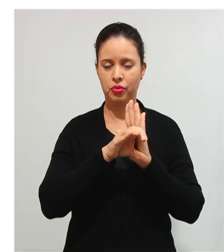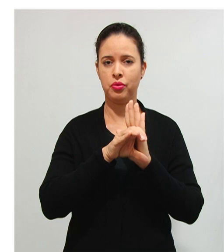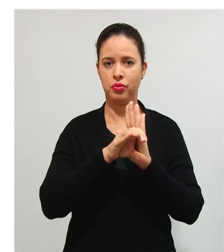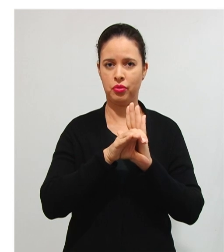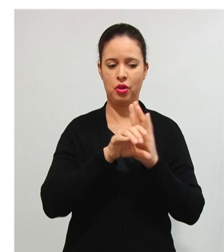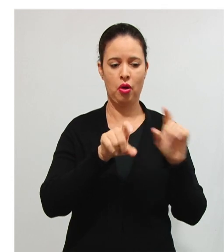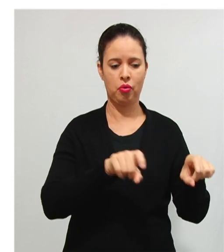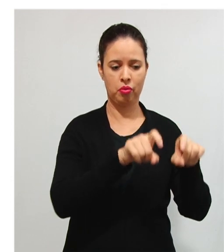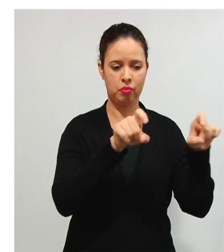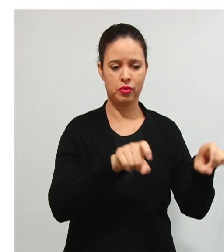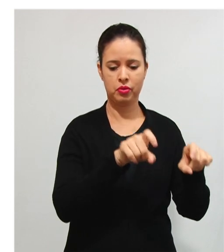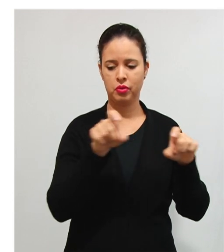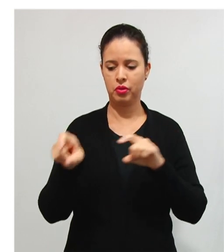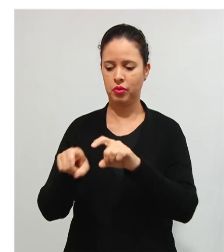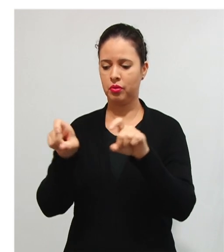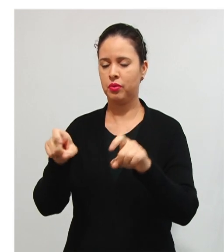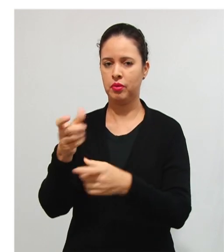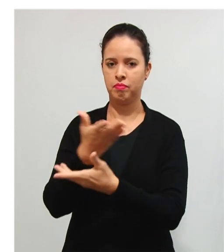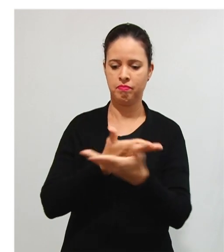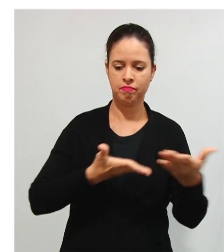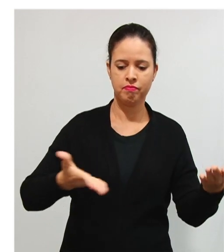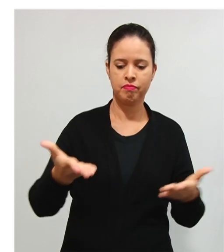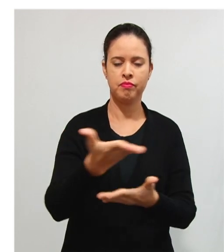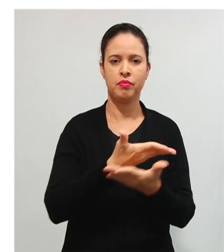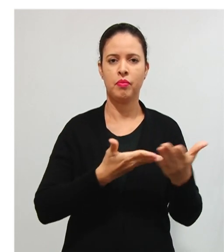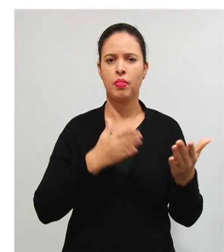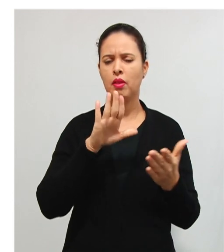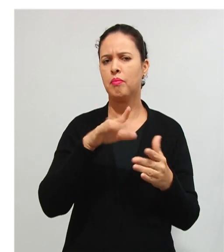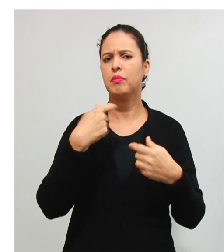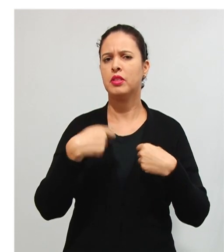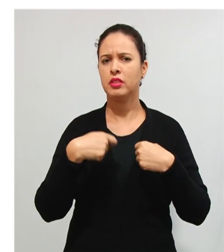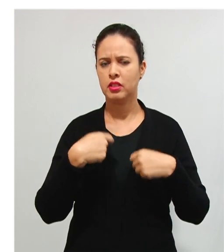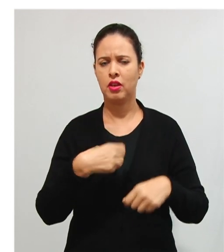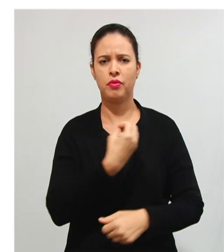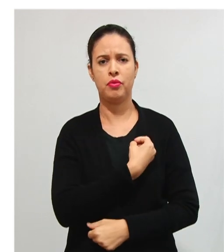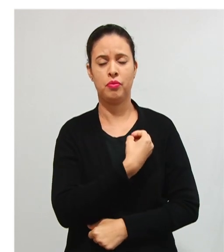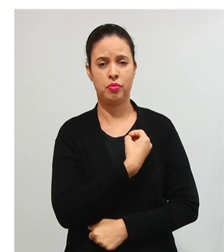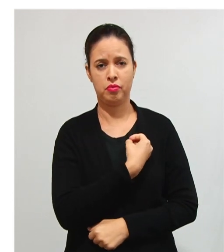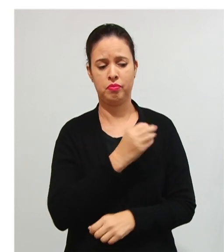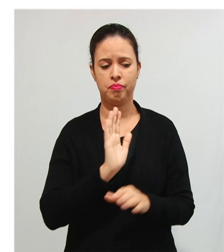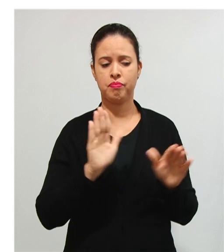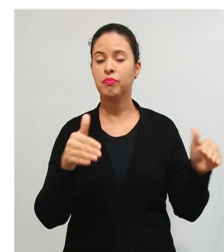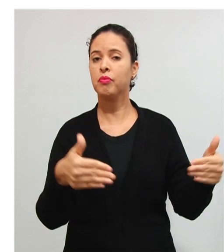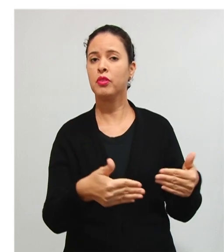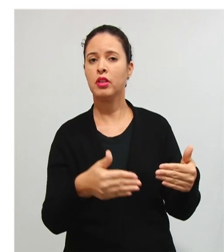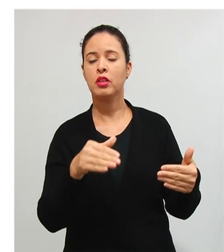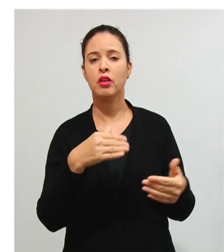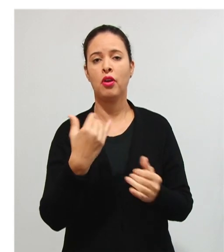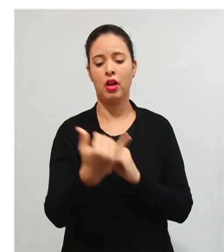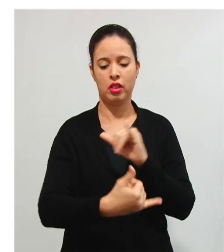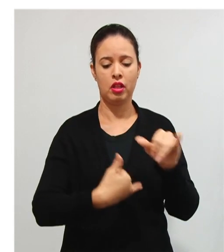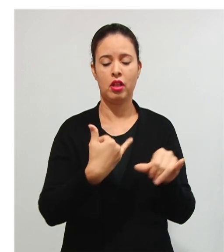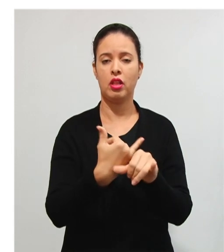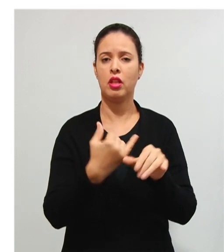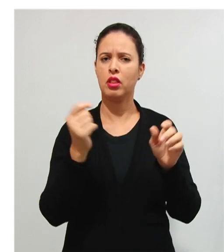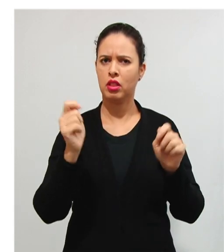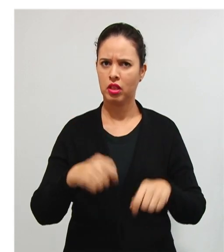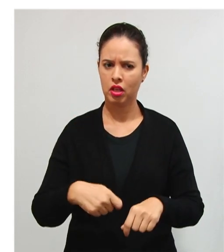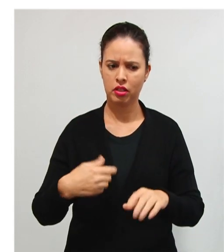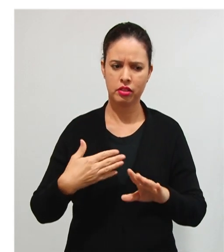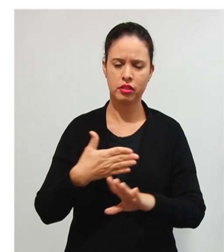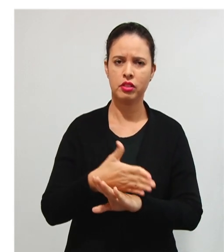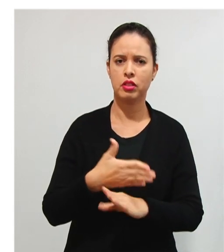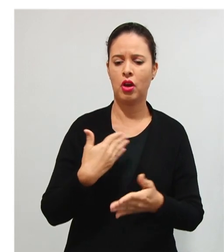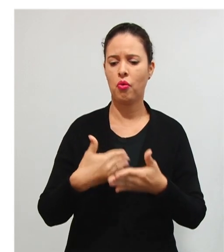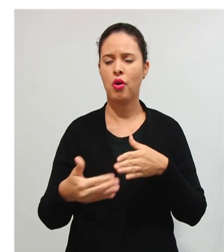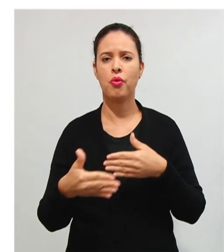Porém, esse conteúdo precisava de protocolos específicos. E com a invenção da internet, era possível acessar, a partir de